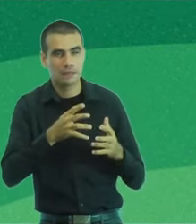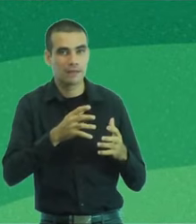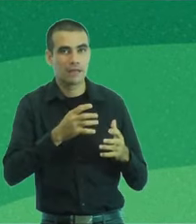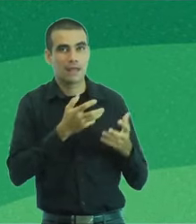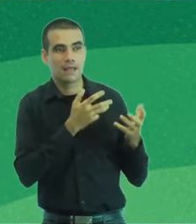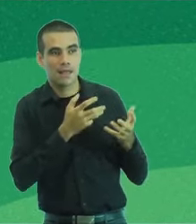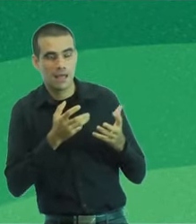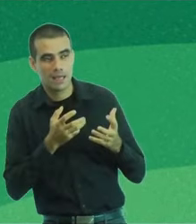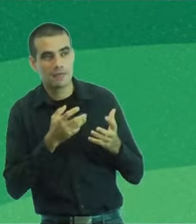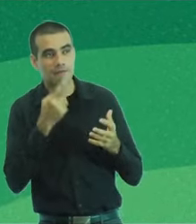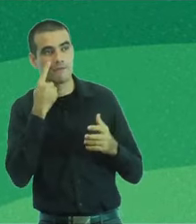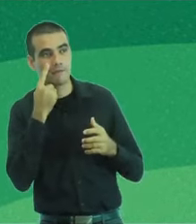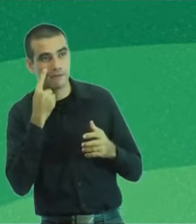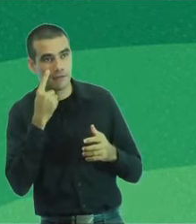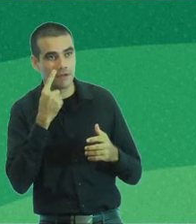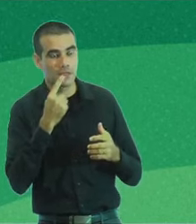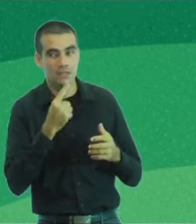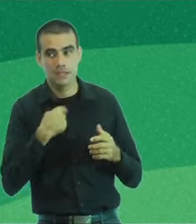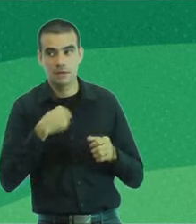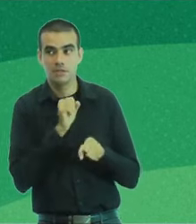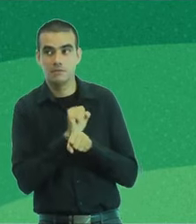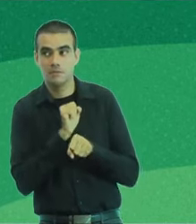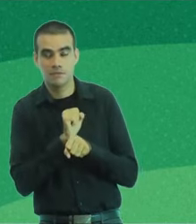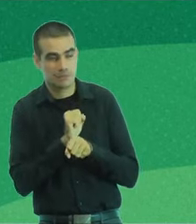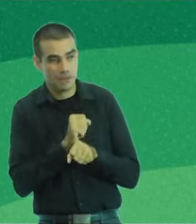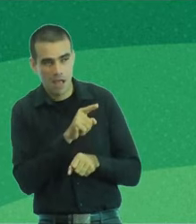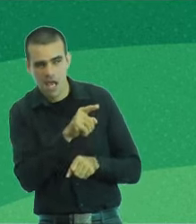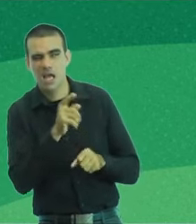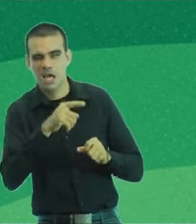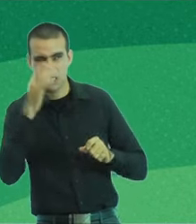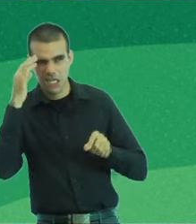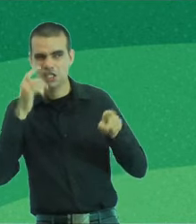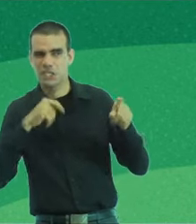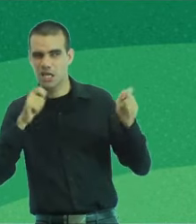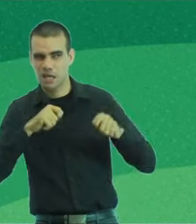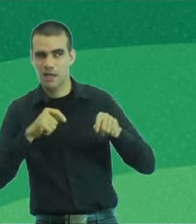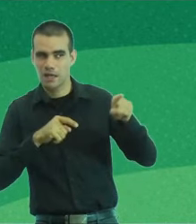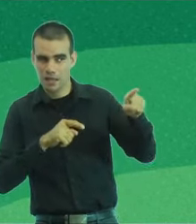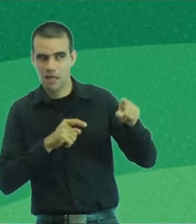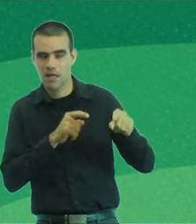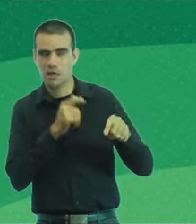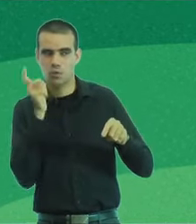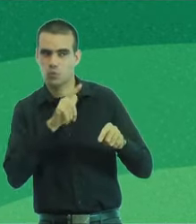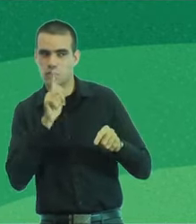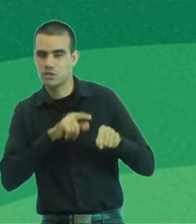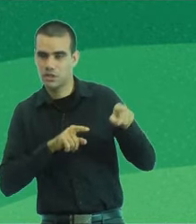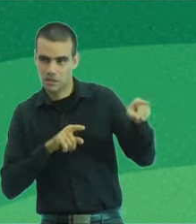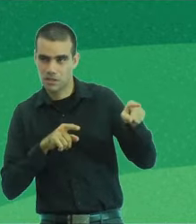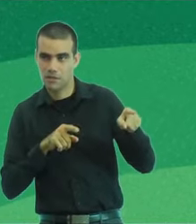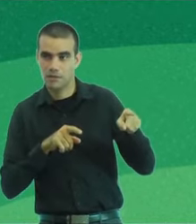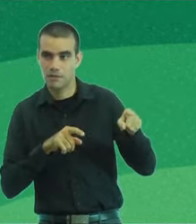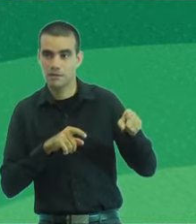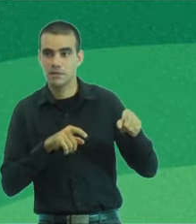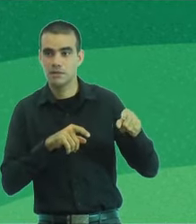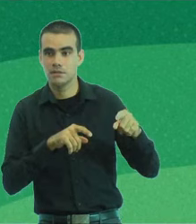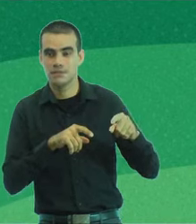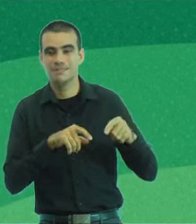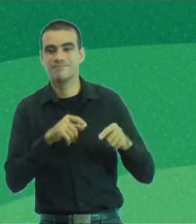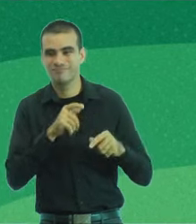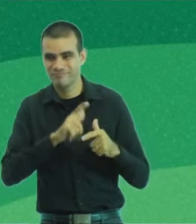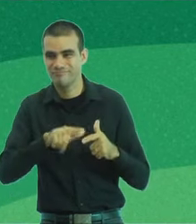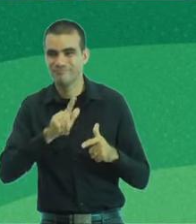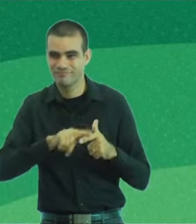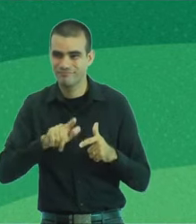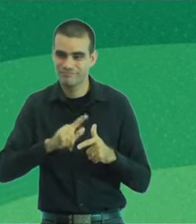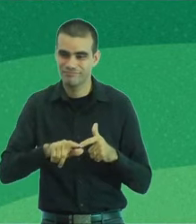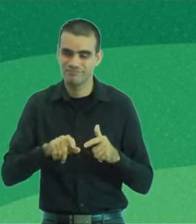sabe tipo alguém vai fazer isso aí e eu não vou resolver e esse é o maior problema dos